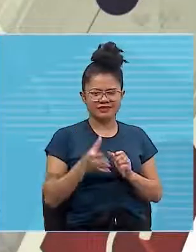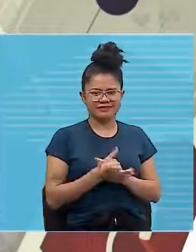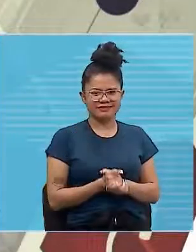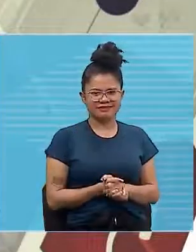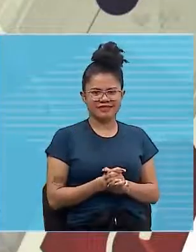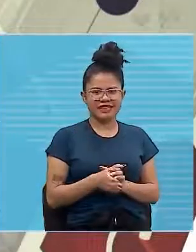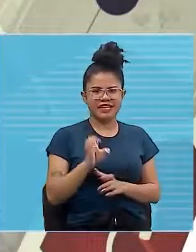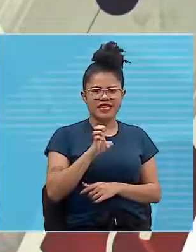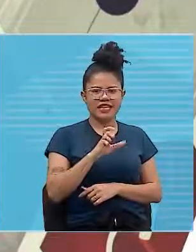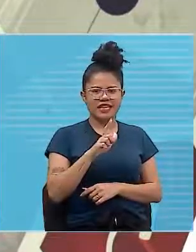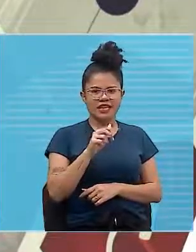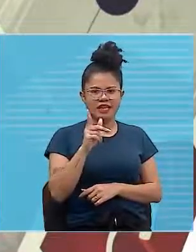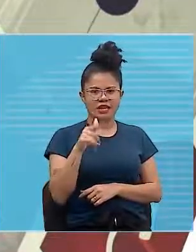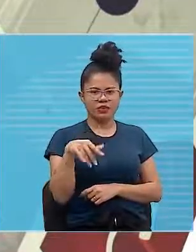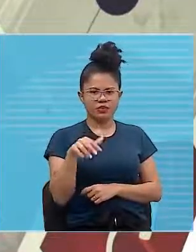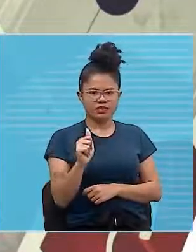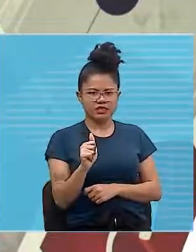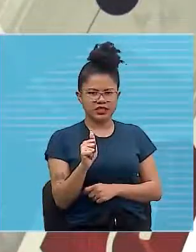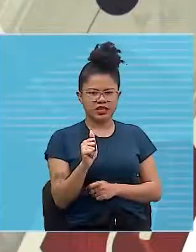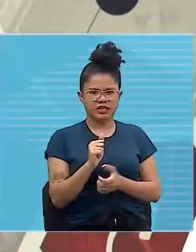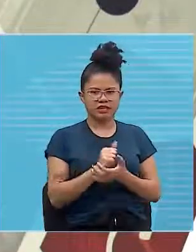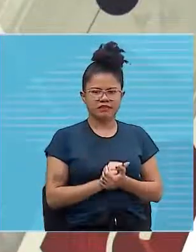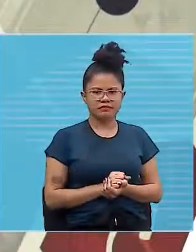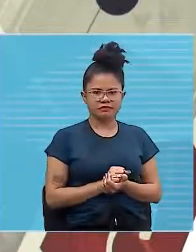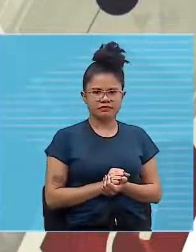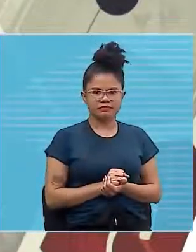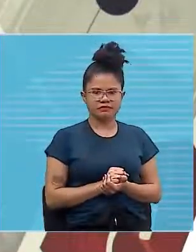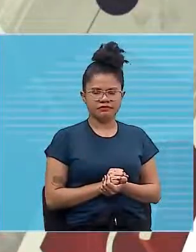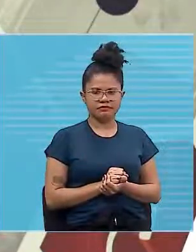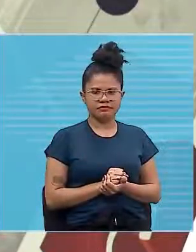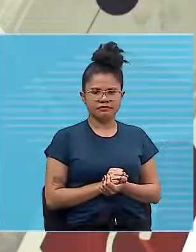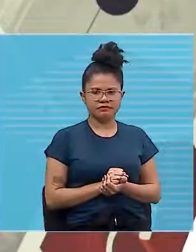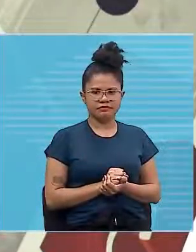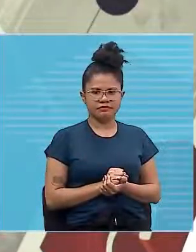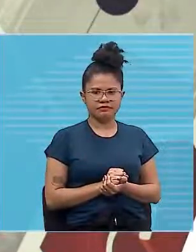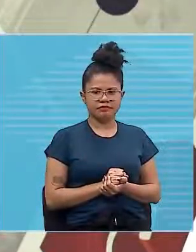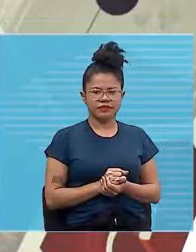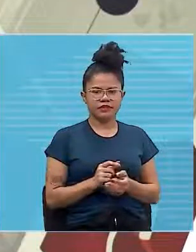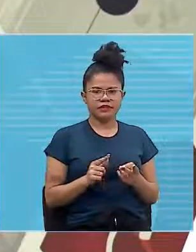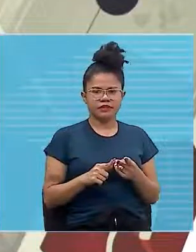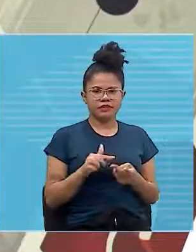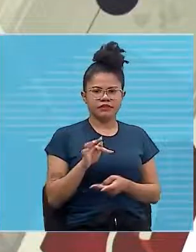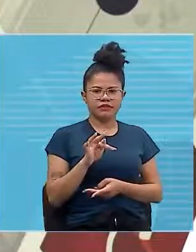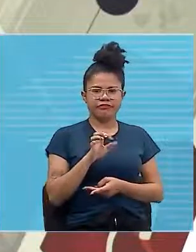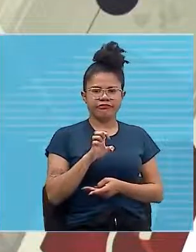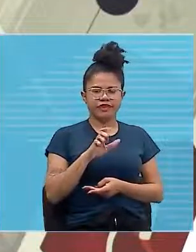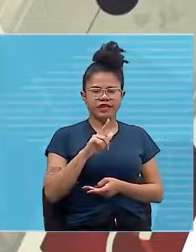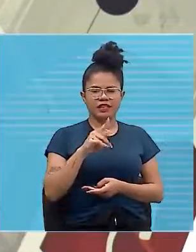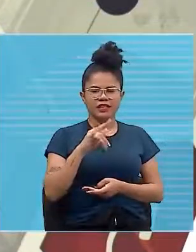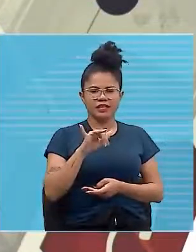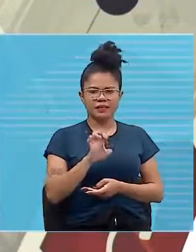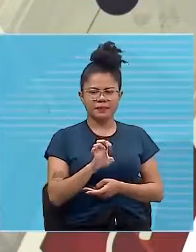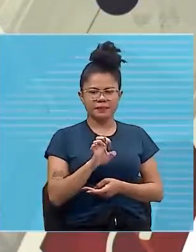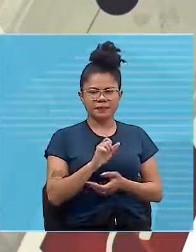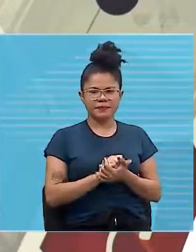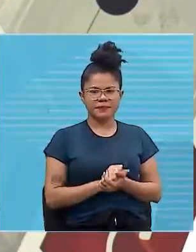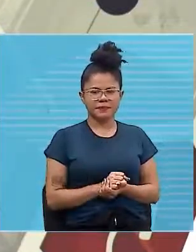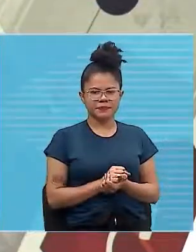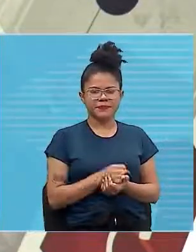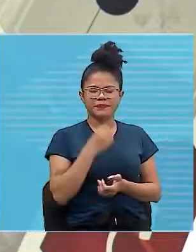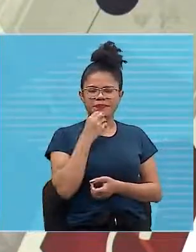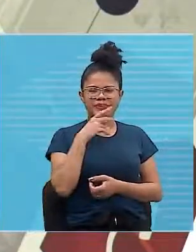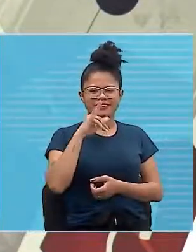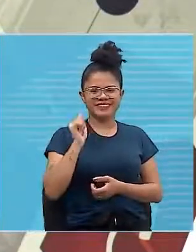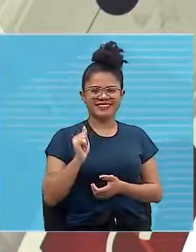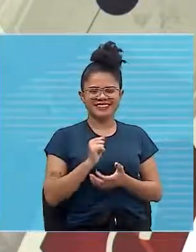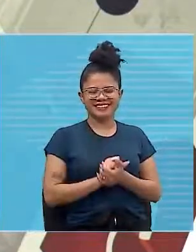Elza Elza Pinto Bom dia chegou mais cedo que Adriana Felipão rapaz Bom